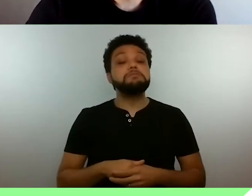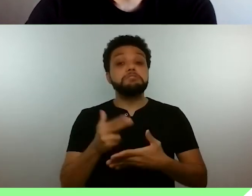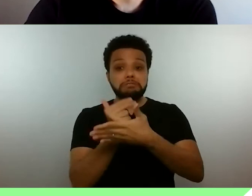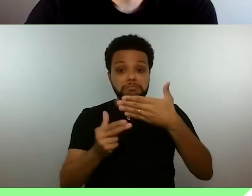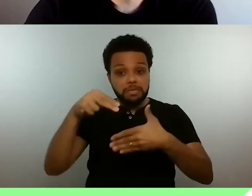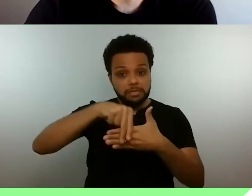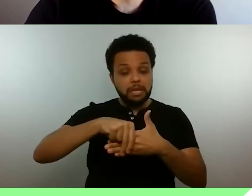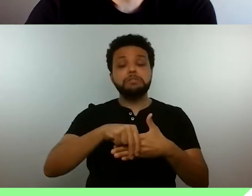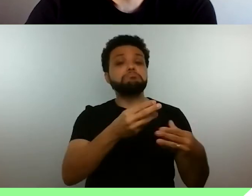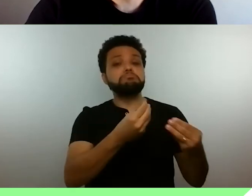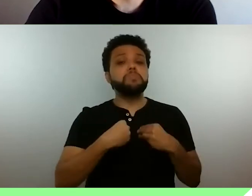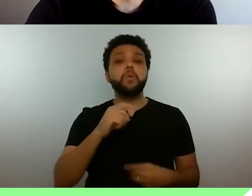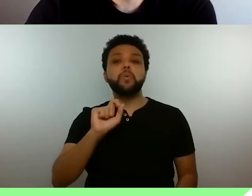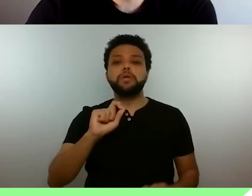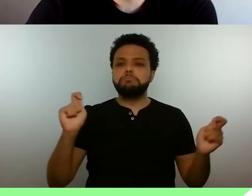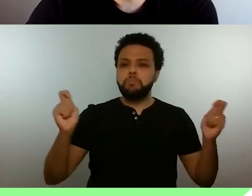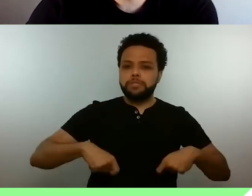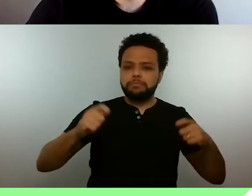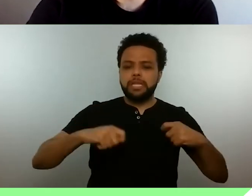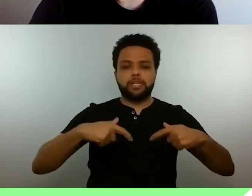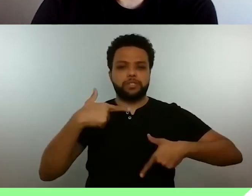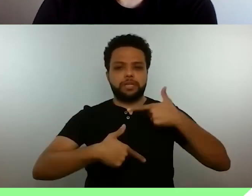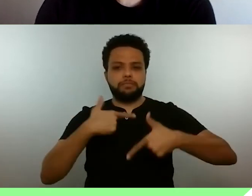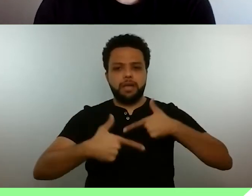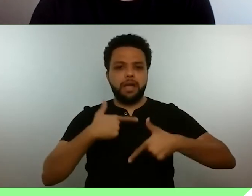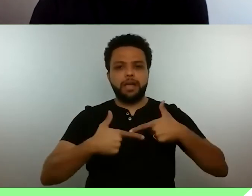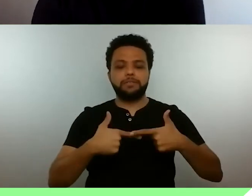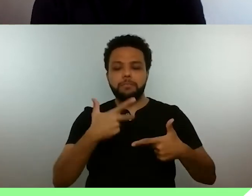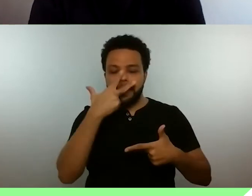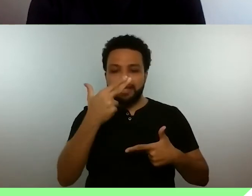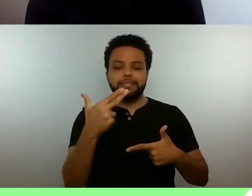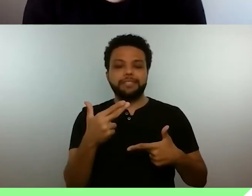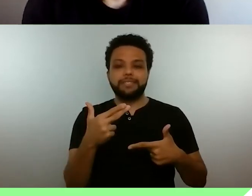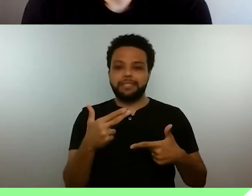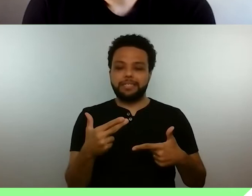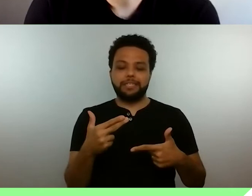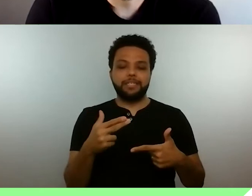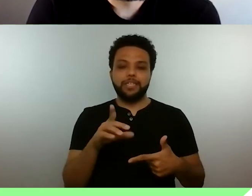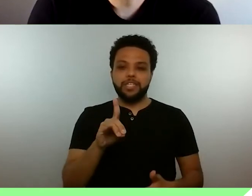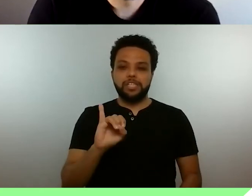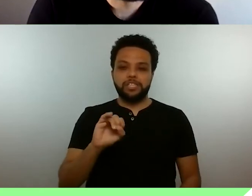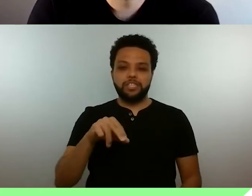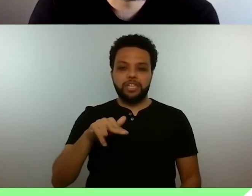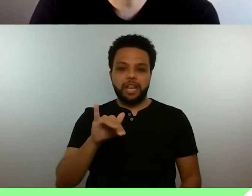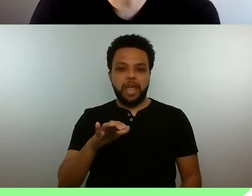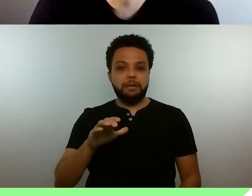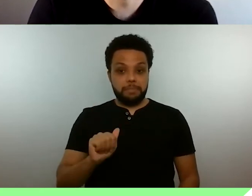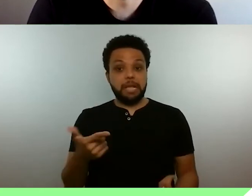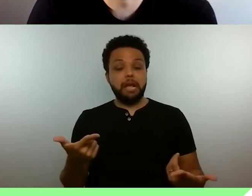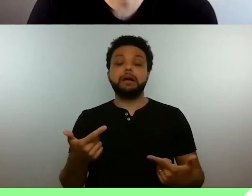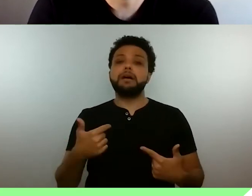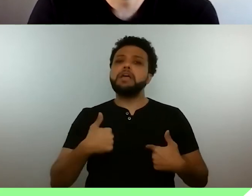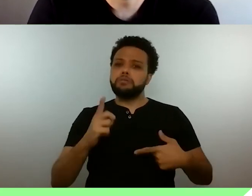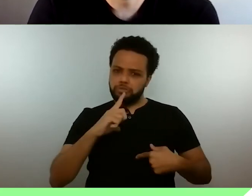me possibilitou uma forma de trabalho muito dinâmica e possível para mim. Eu tinha acesso à